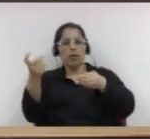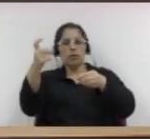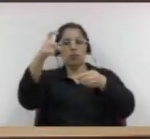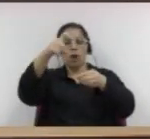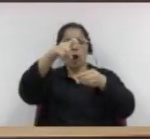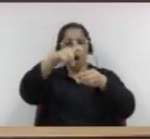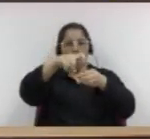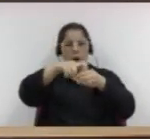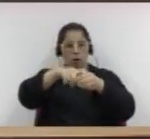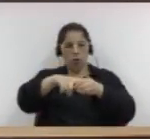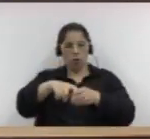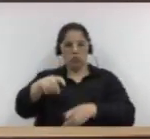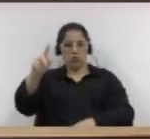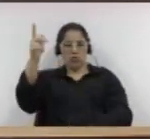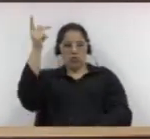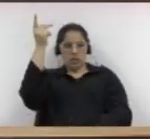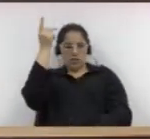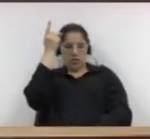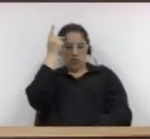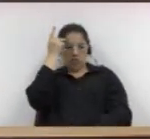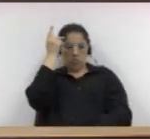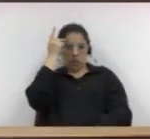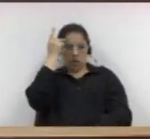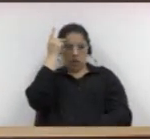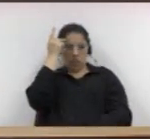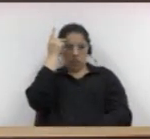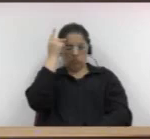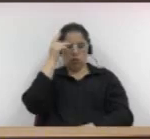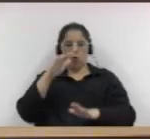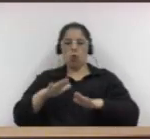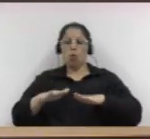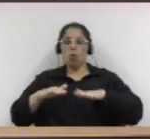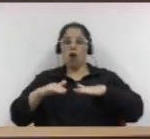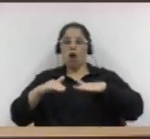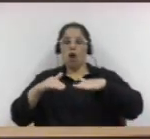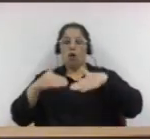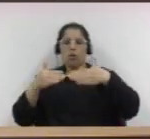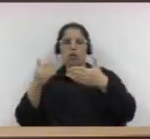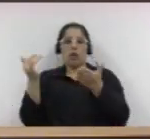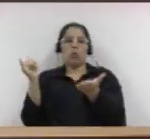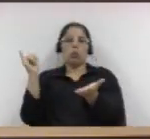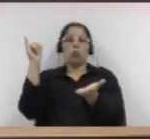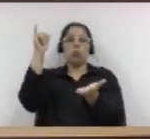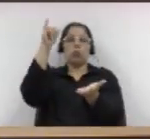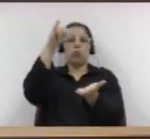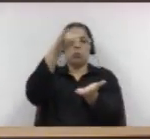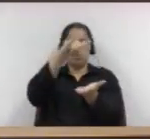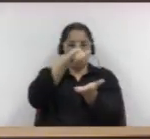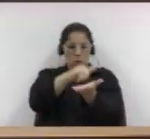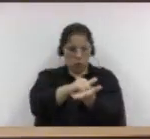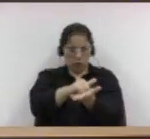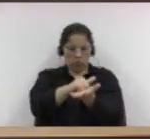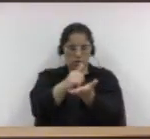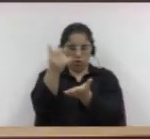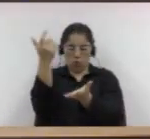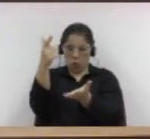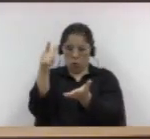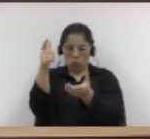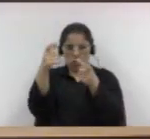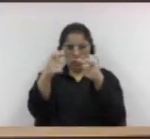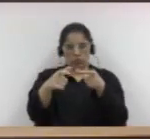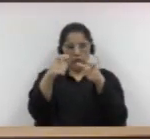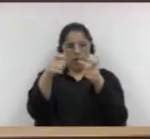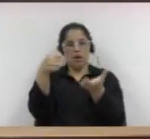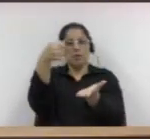carregamento. E quando ele pousa em determinado aeroporto, ele tem que pagar taxas para